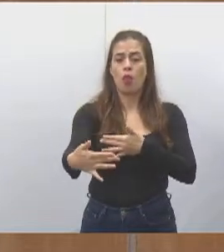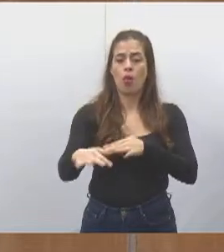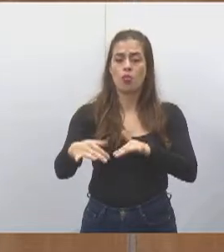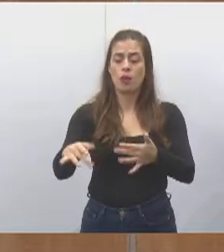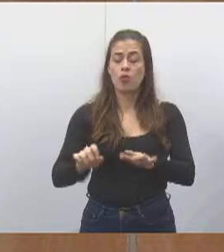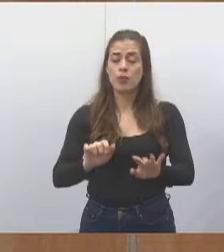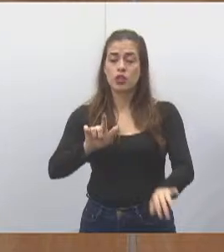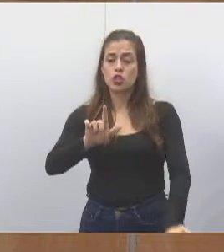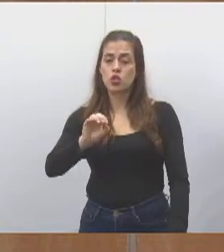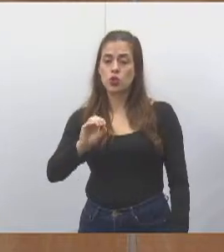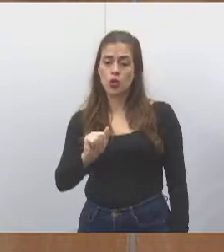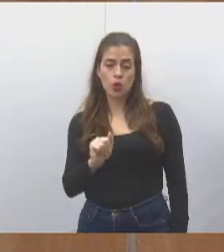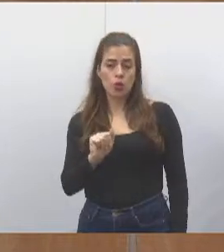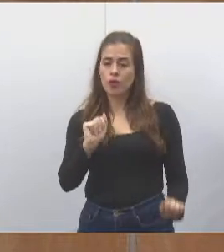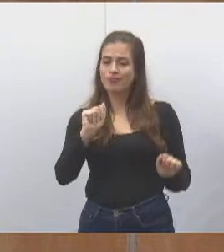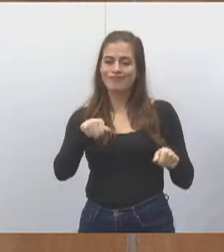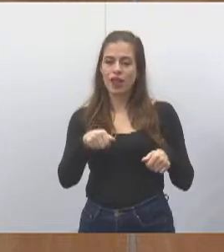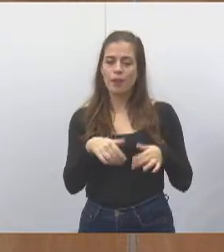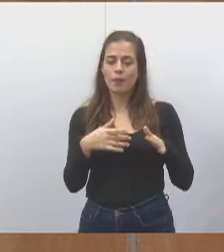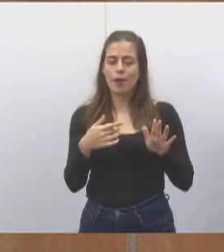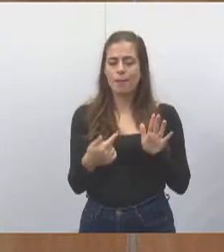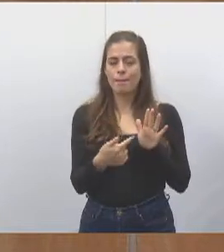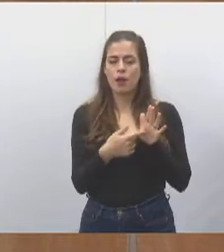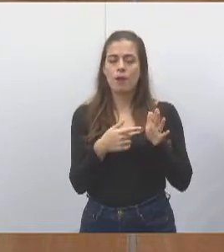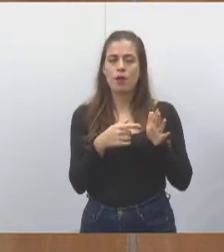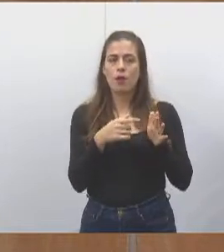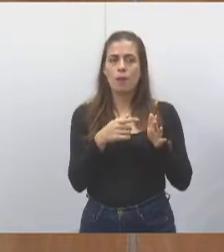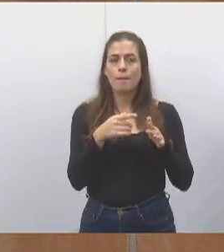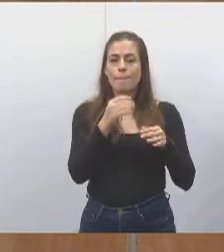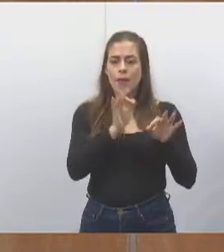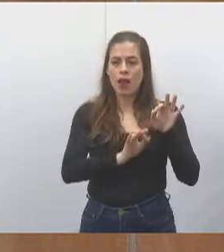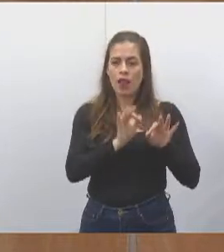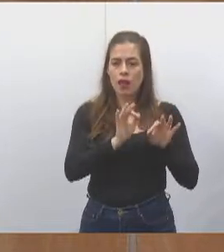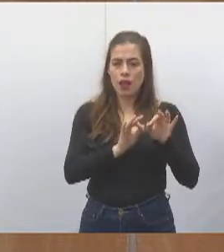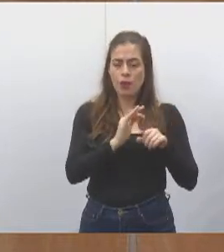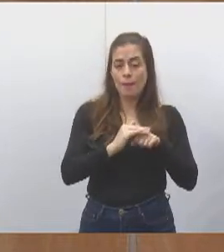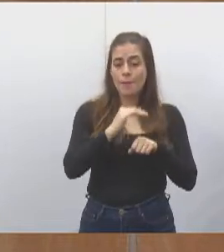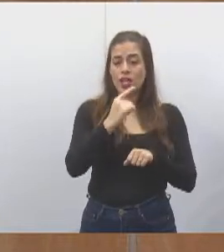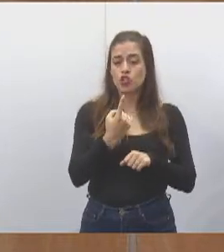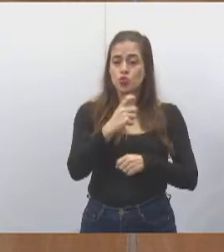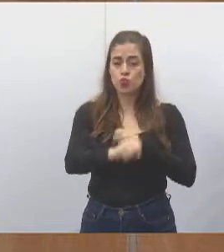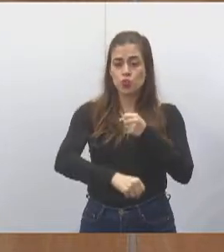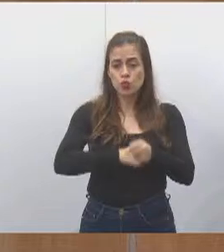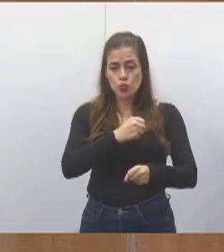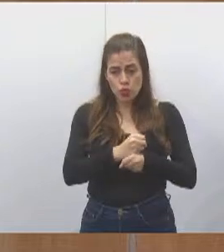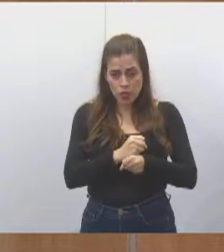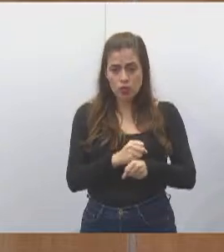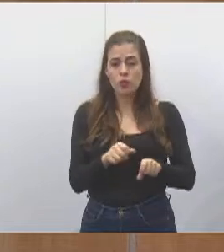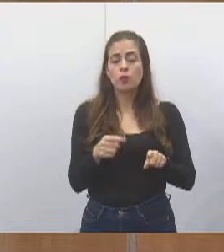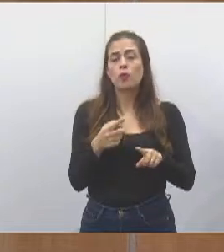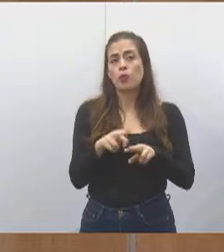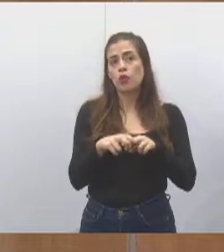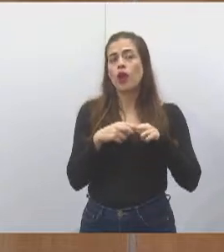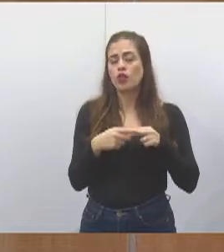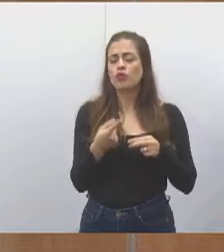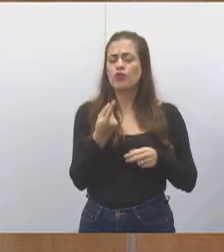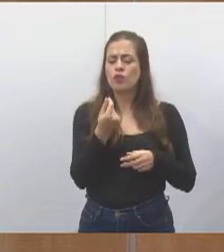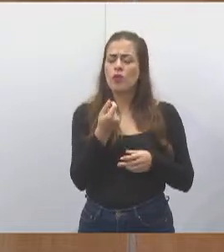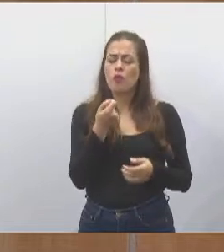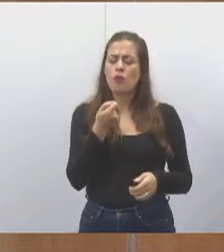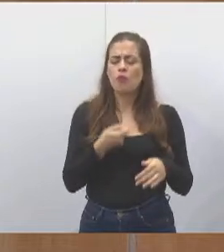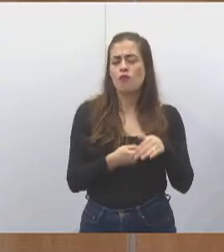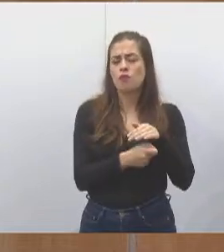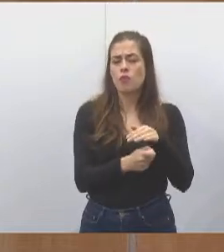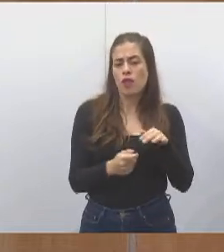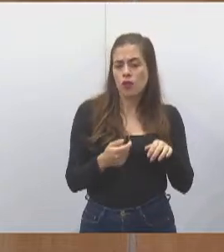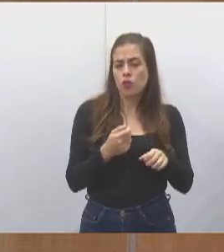LOA, Provavelmente teria que estar presente num plano plurianual, tanto a questão do custeio quanto a questão do investimento que essa obra demandaria.